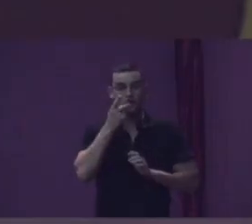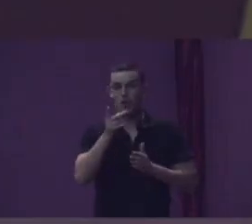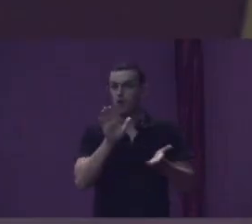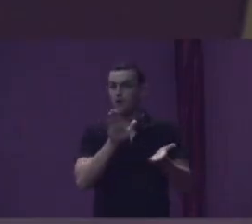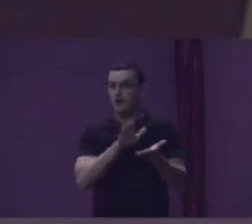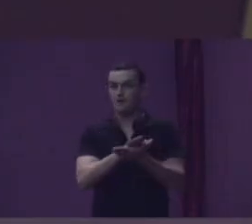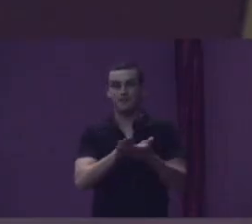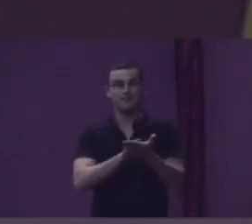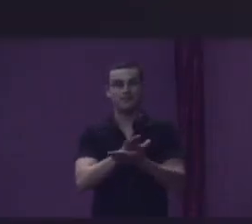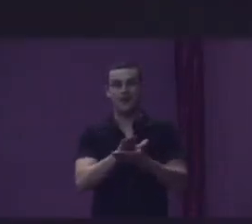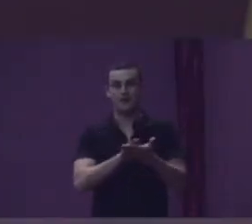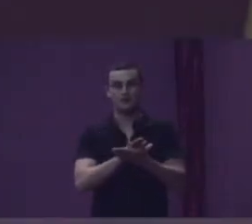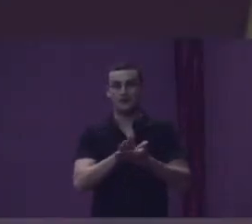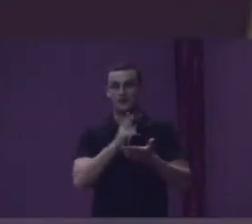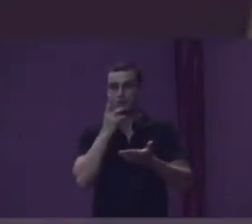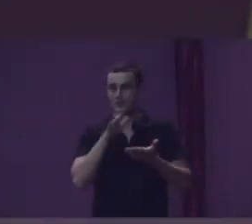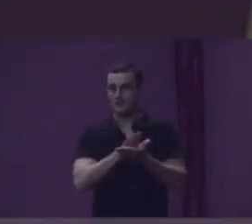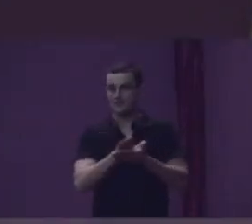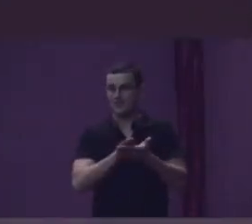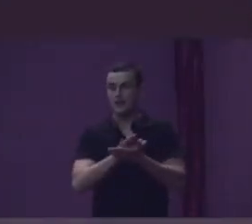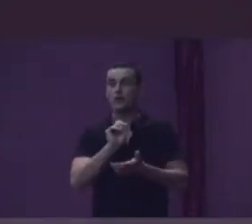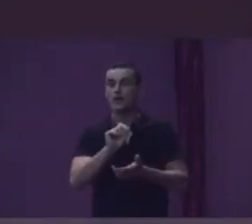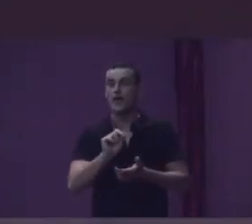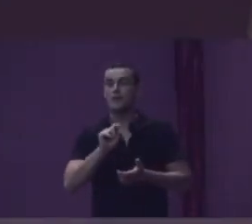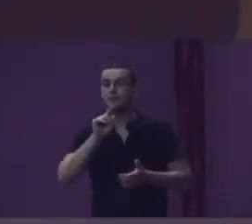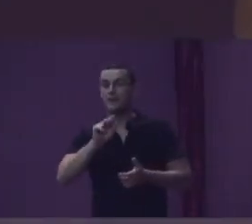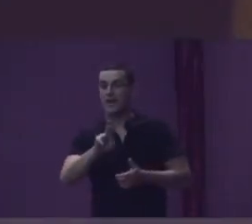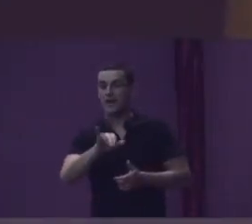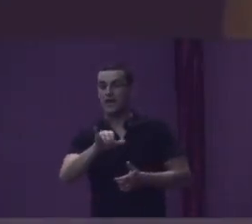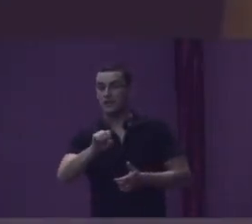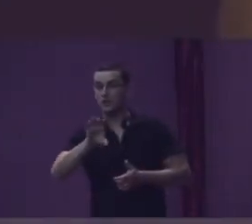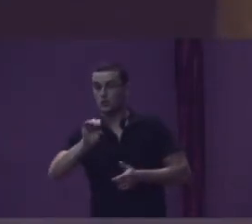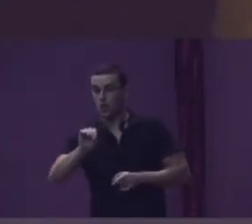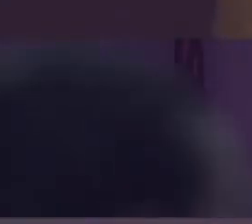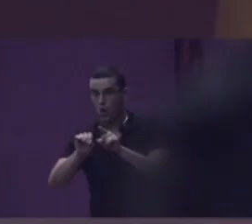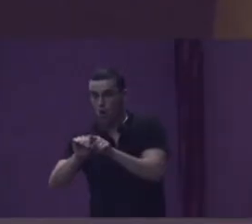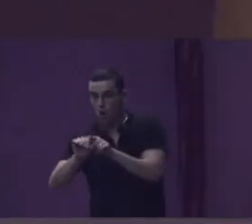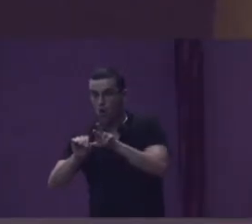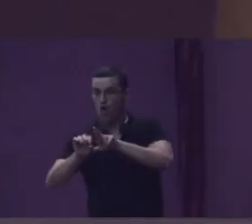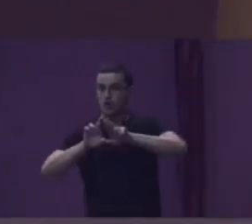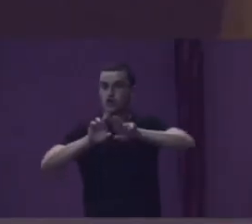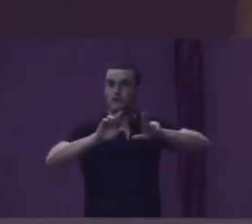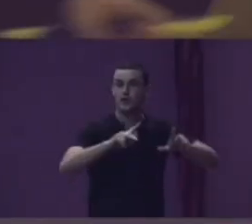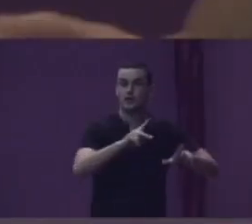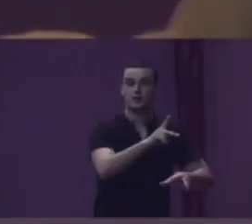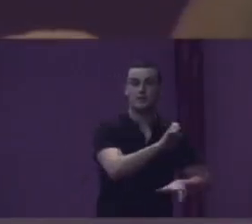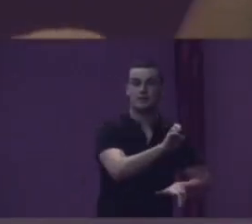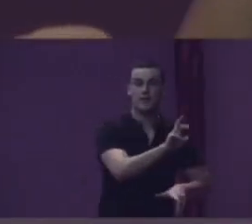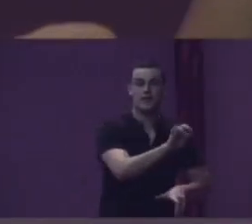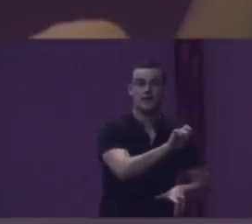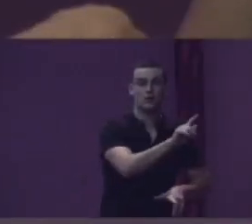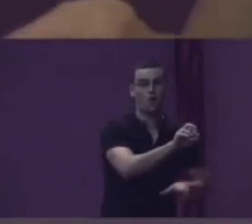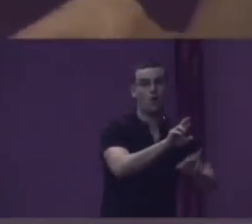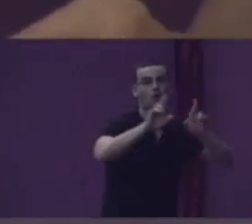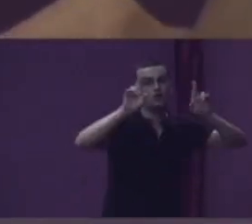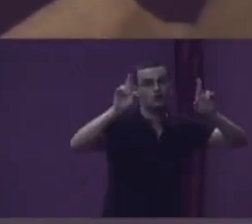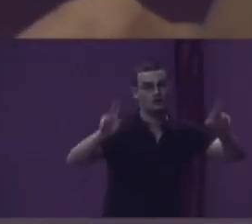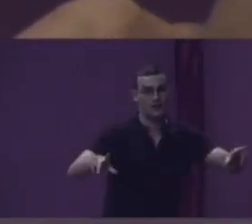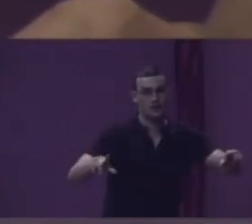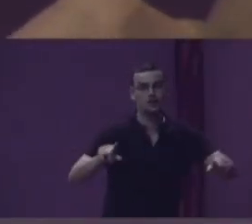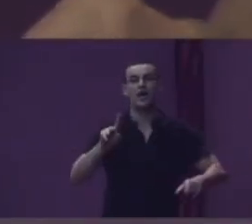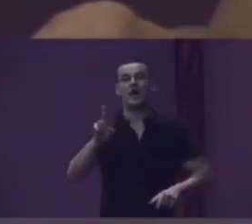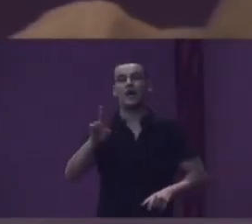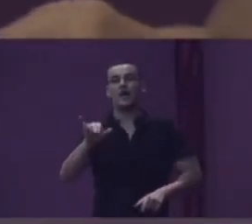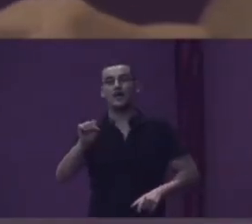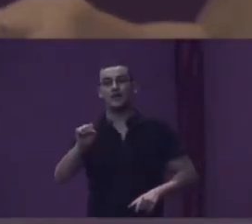noção probabilista. Para ter uma noção probabilista, você precisa de um trabalho estatístico sobre essa